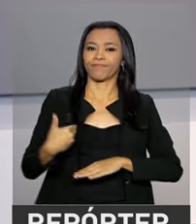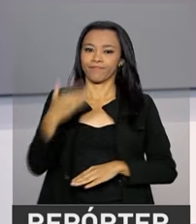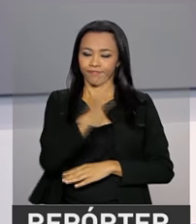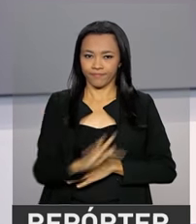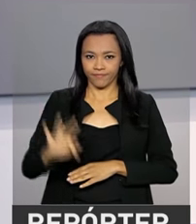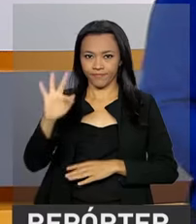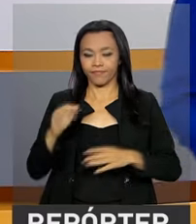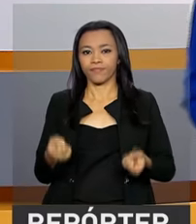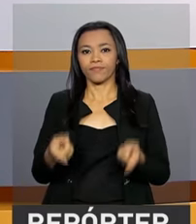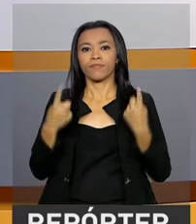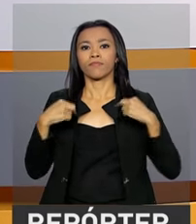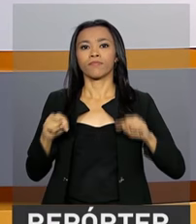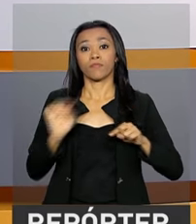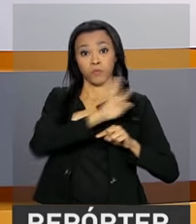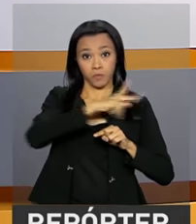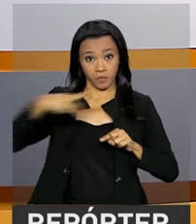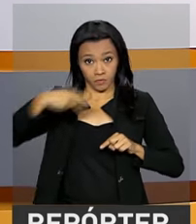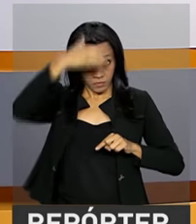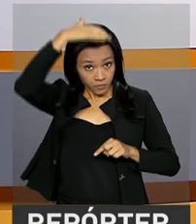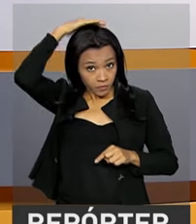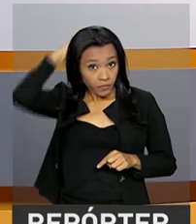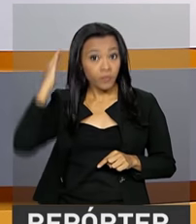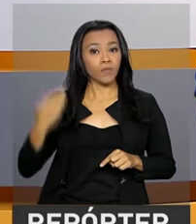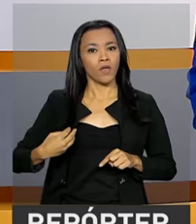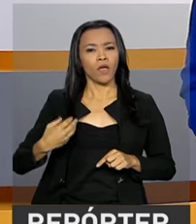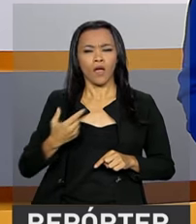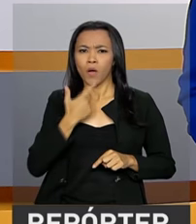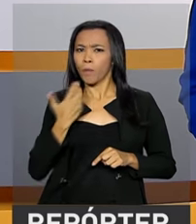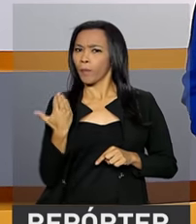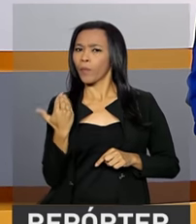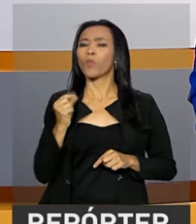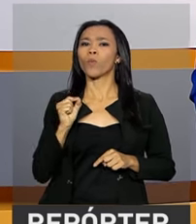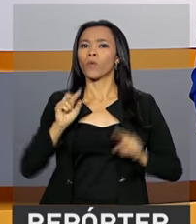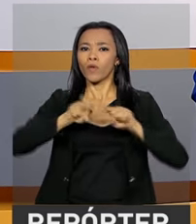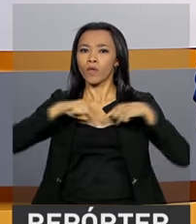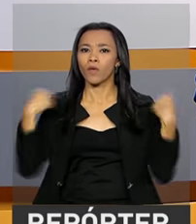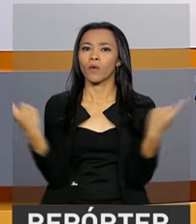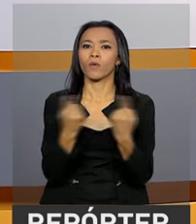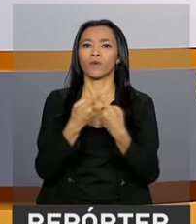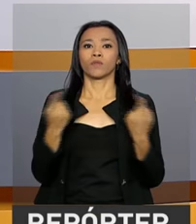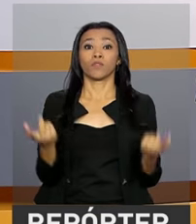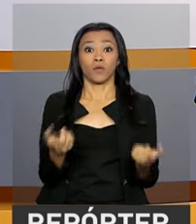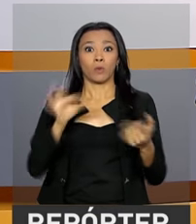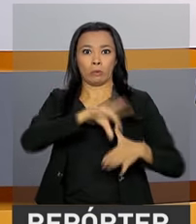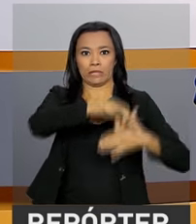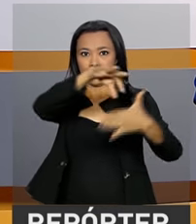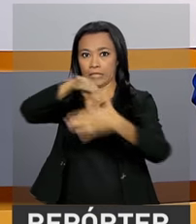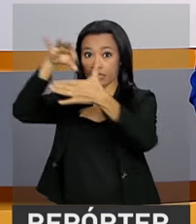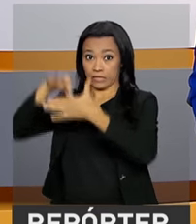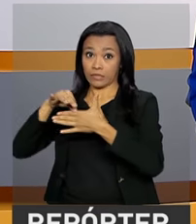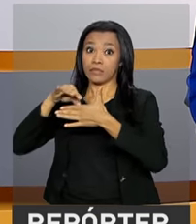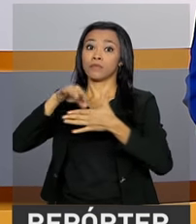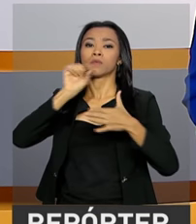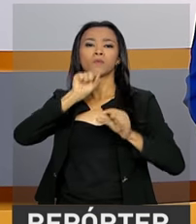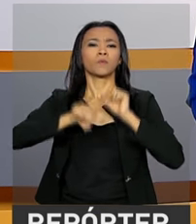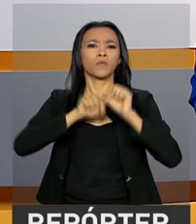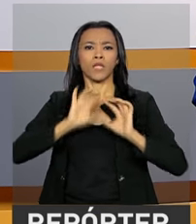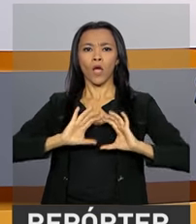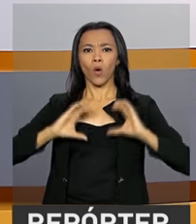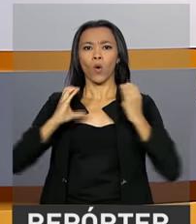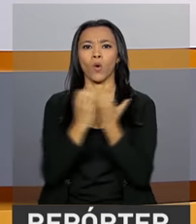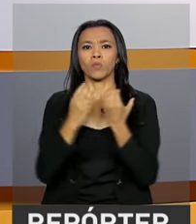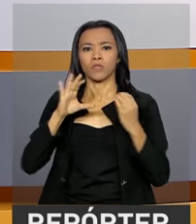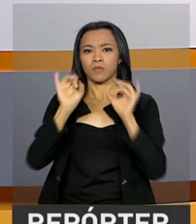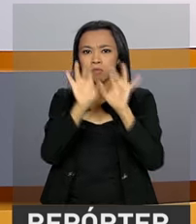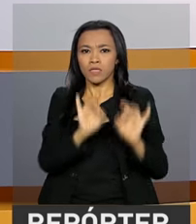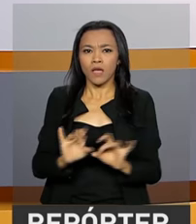federal o presidente michel temer se reuniu agora há pouco com líderes parlamentares da comissão especial que analisa a reforma da